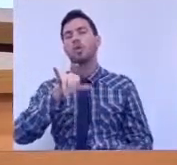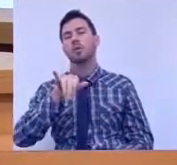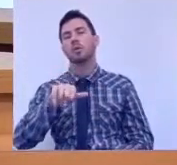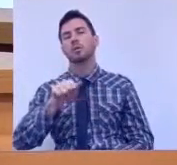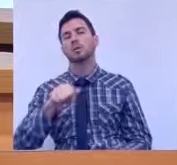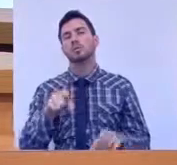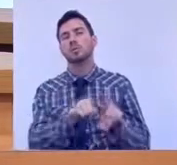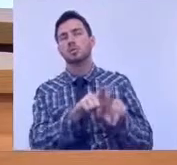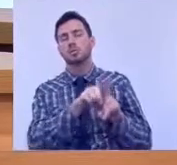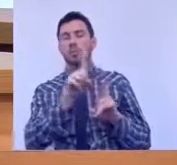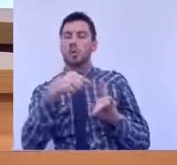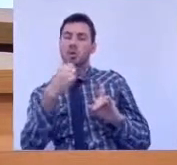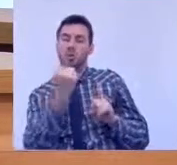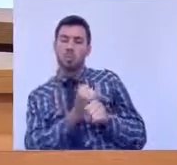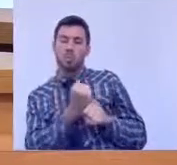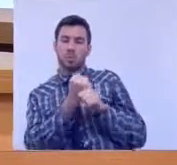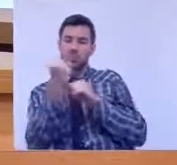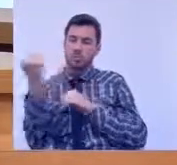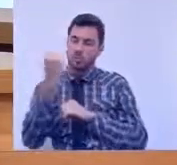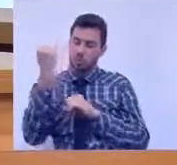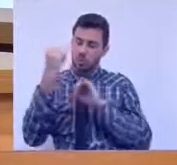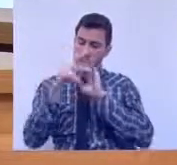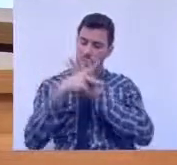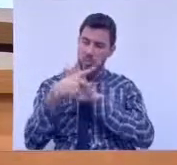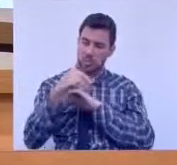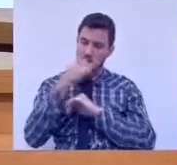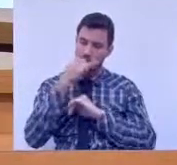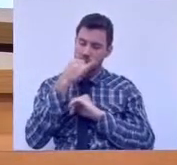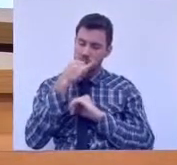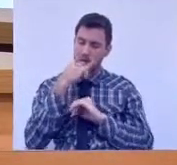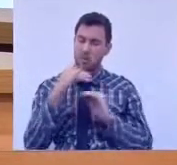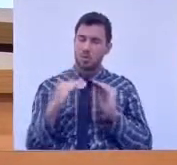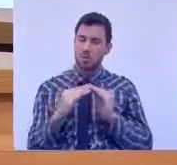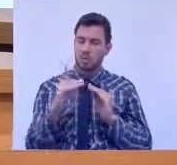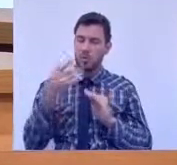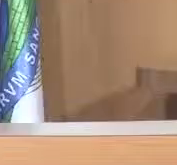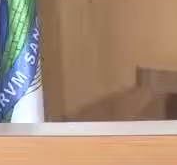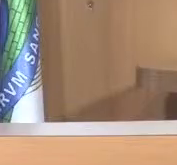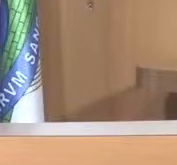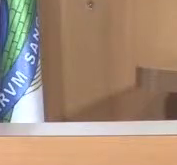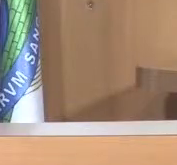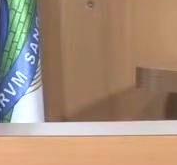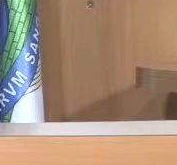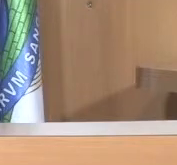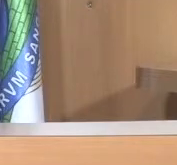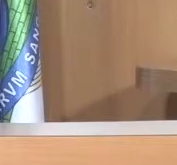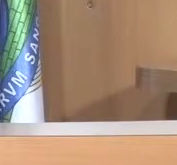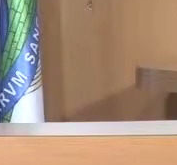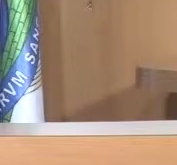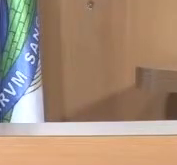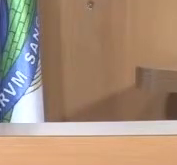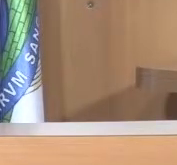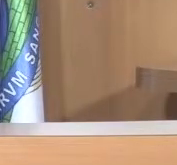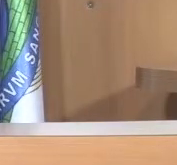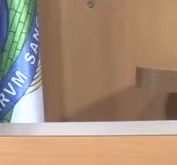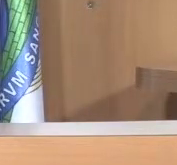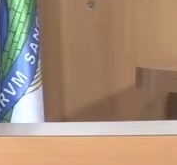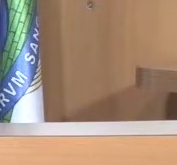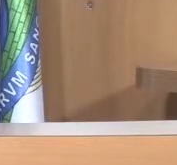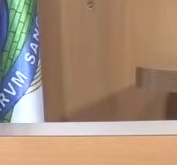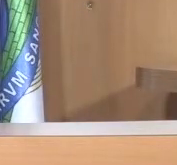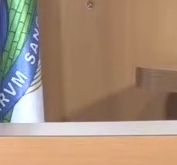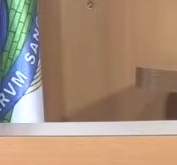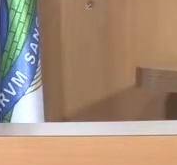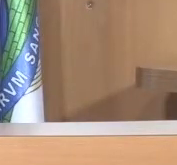uma obra muito importante para aqueles moradores. Aí uma creche para aquela região seria muito importante. 17 itens do grande expediente